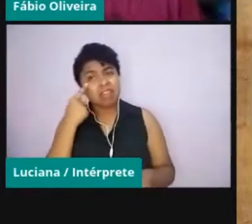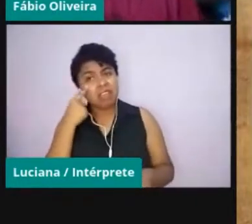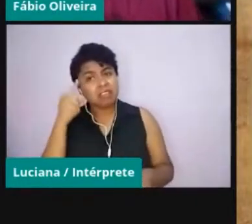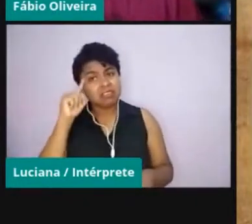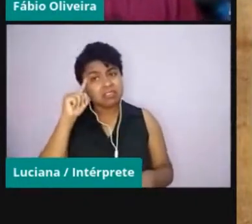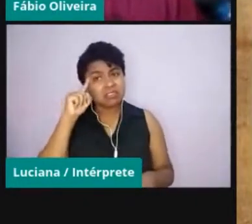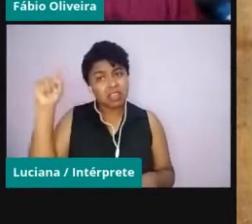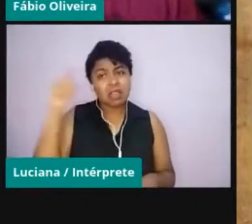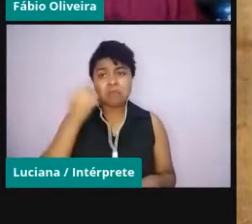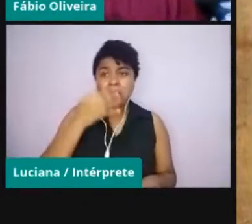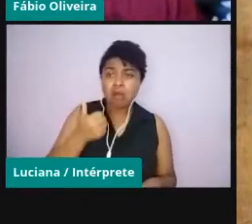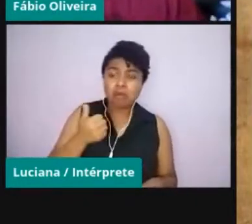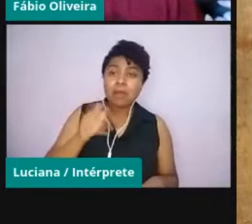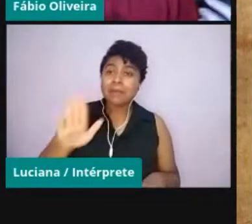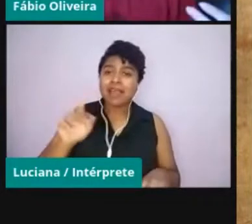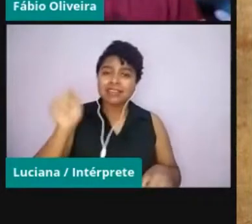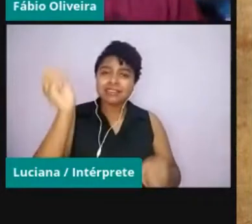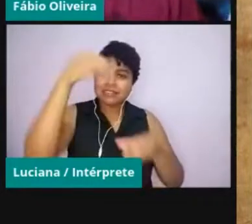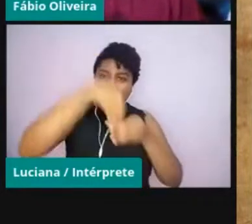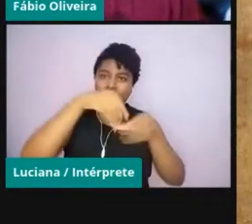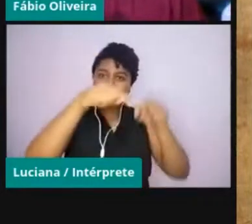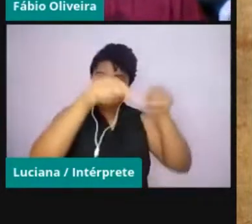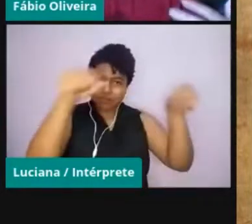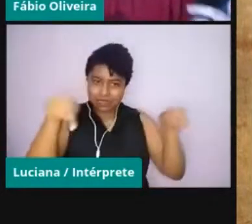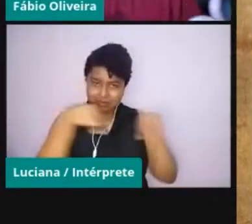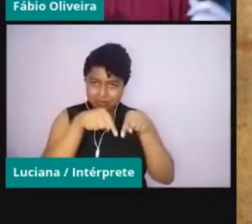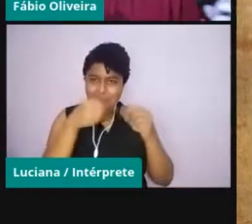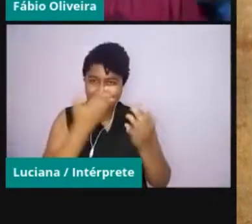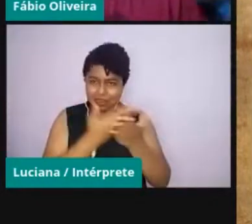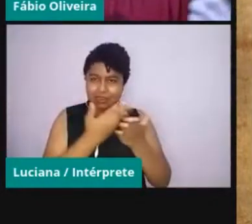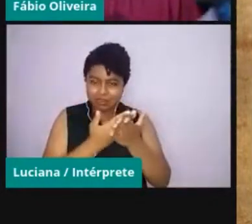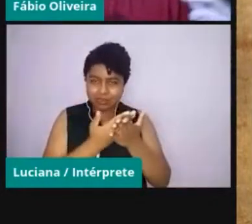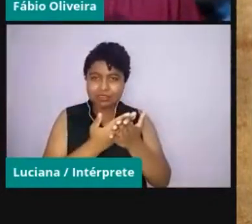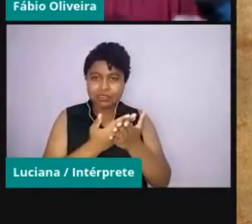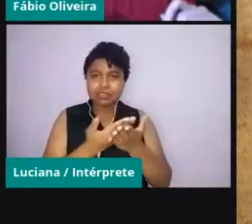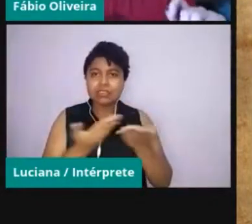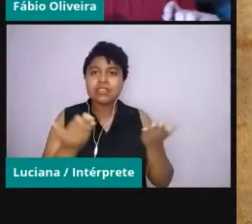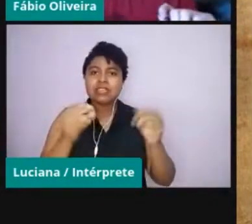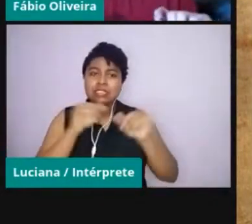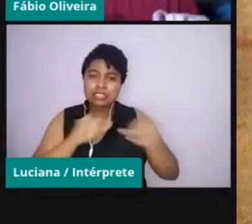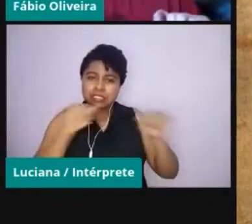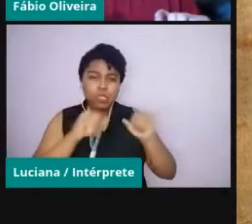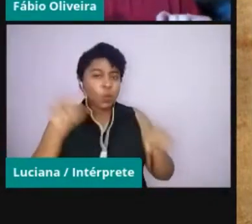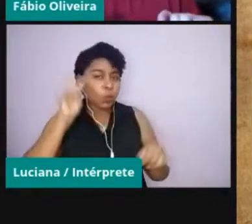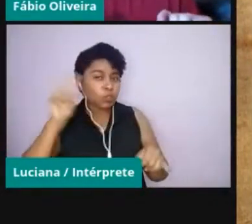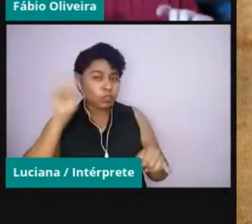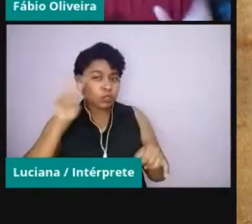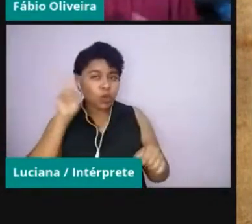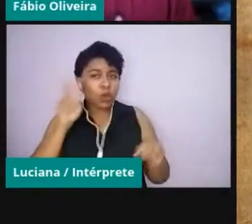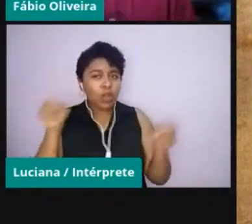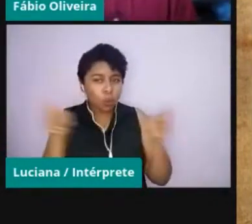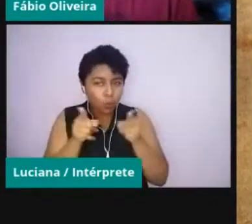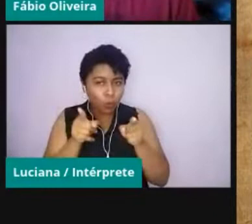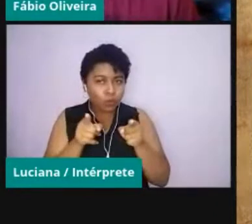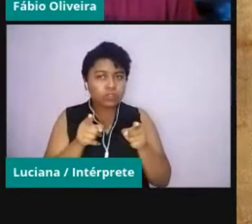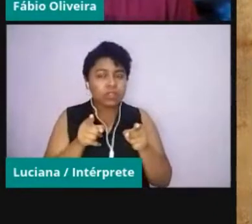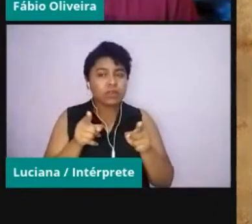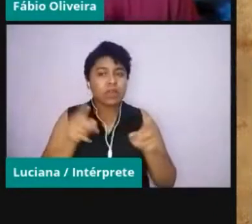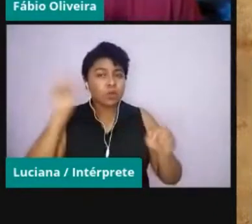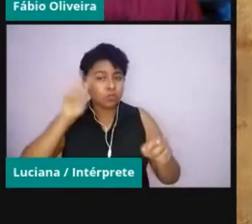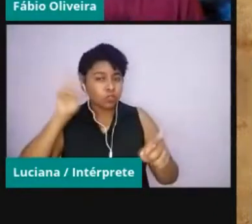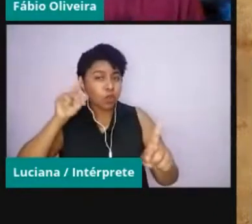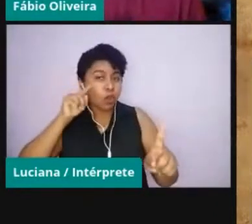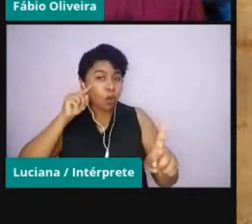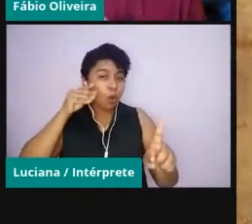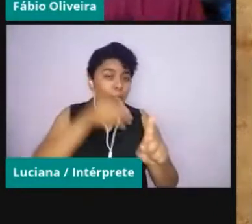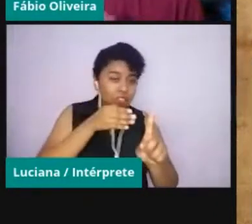ser utilizado em sala de aula, mesmo que você fizesse uma campanha curta, uma história mais objetiva, você